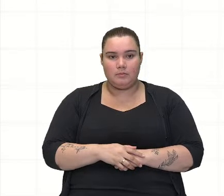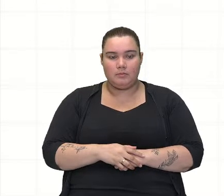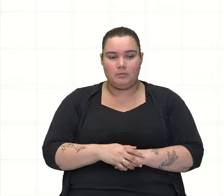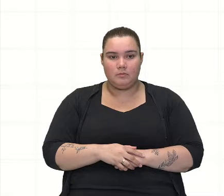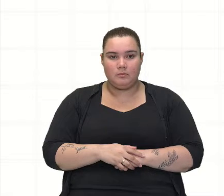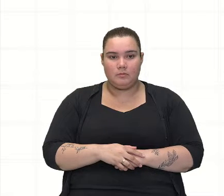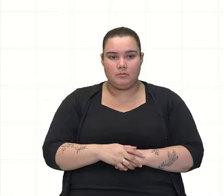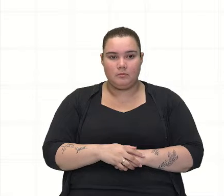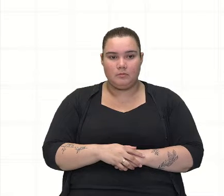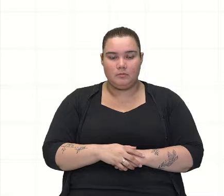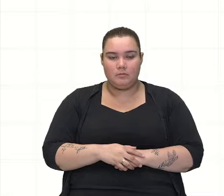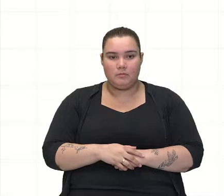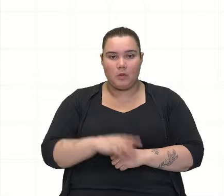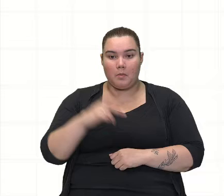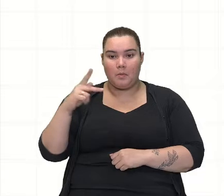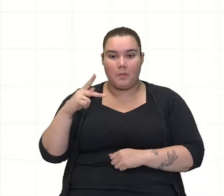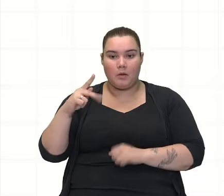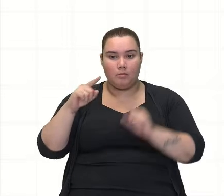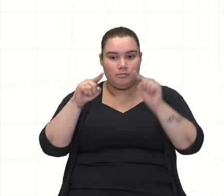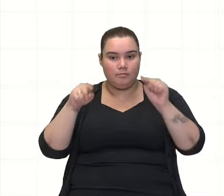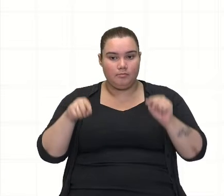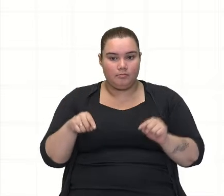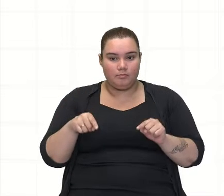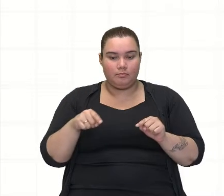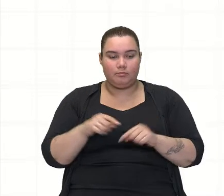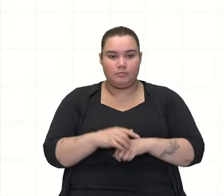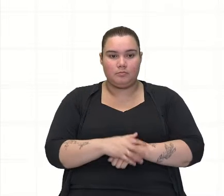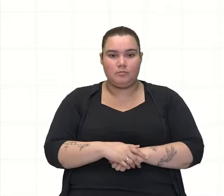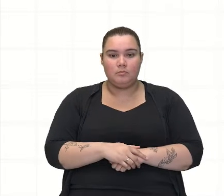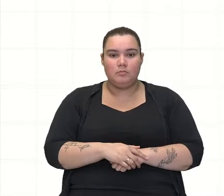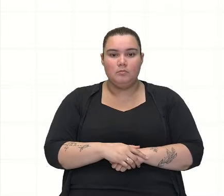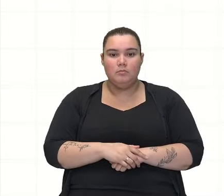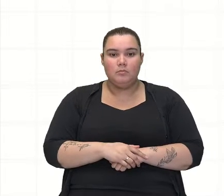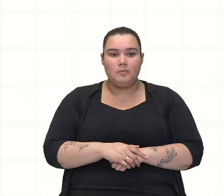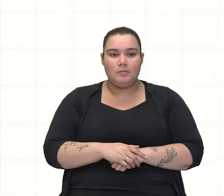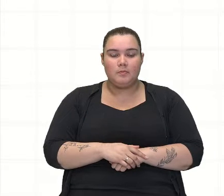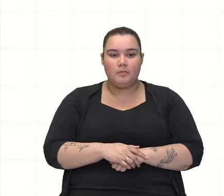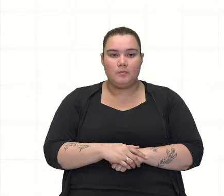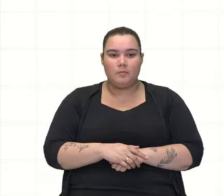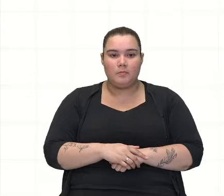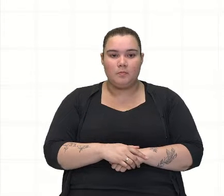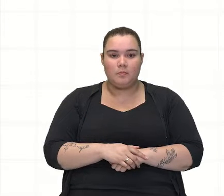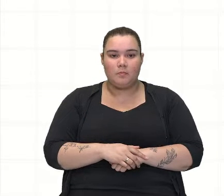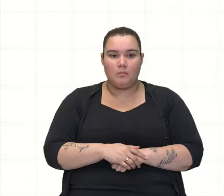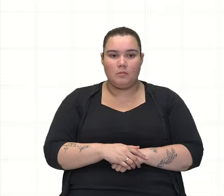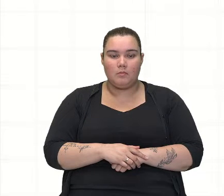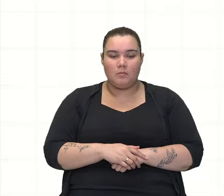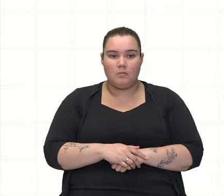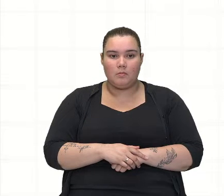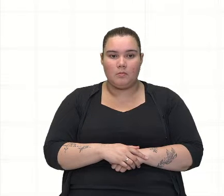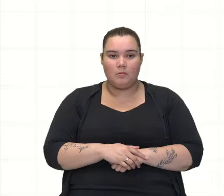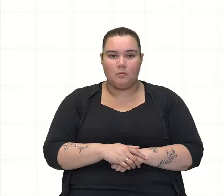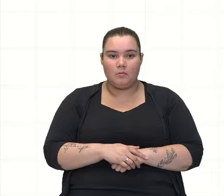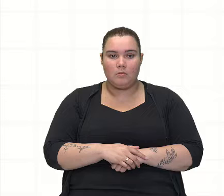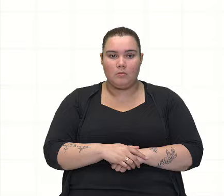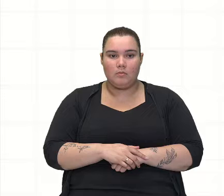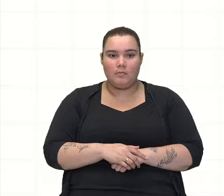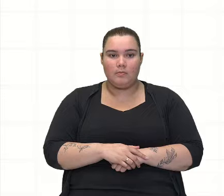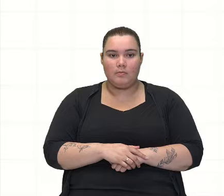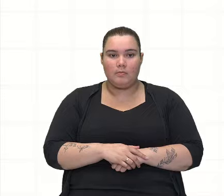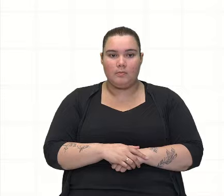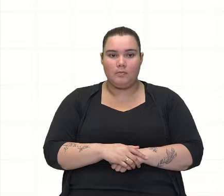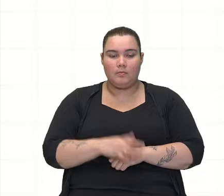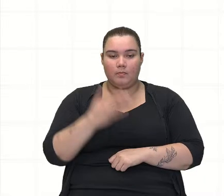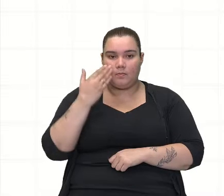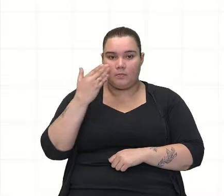Eu abro parênteses, né? Pera aí. Ó, um ponto P. Vou abrir o parênteses. Eu vou